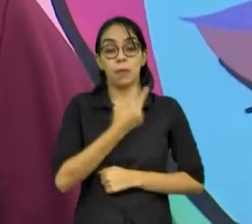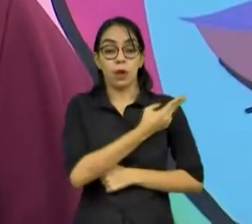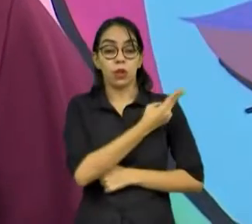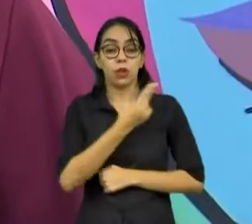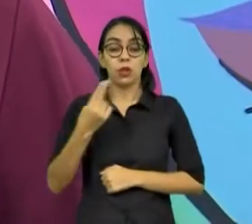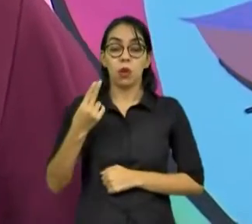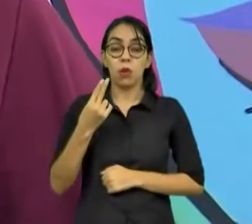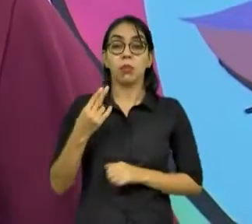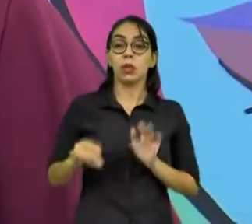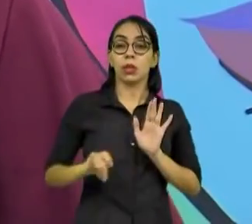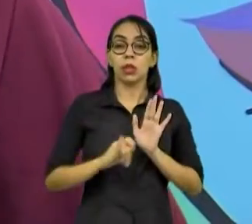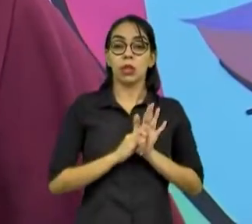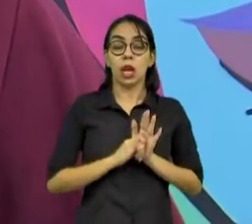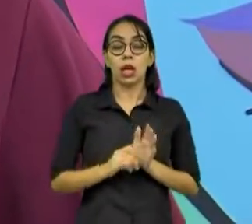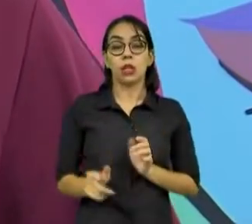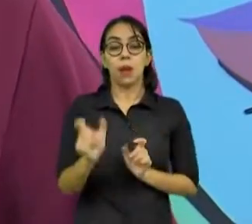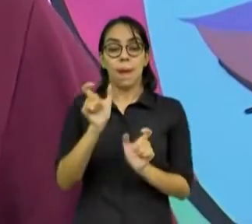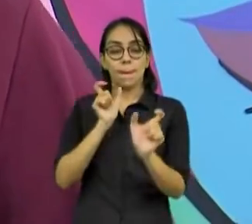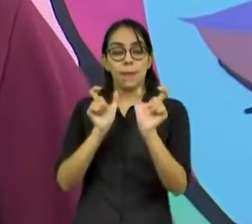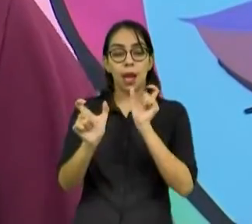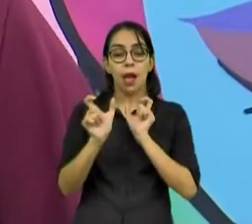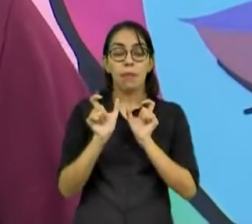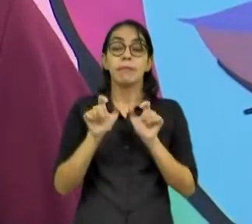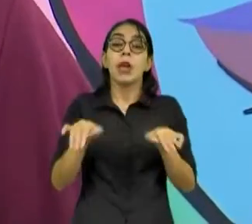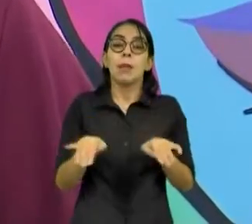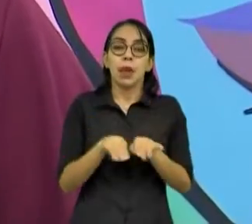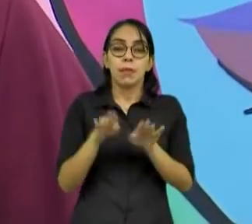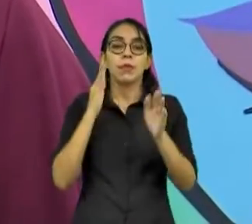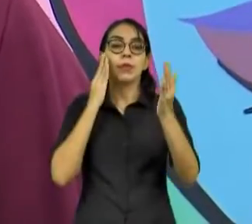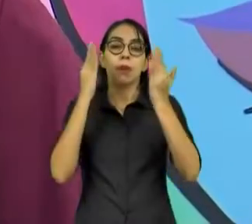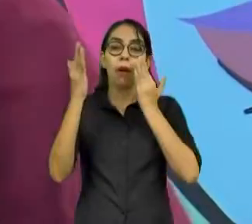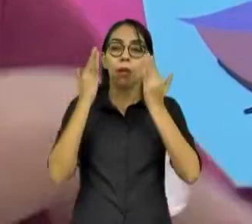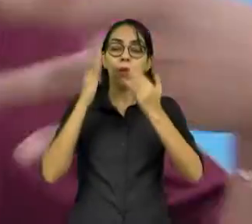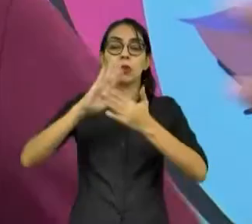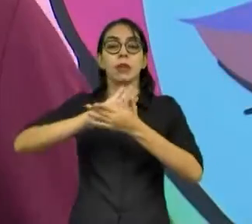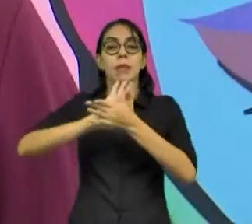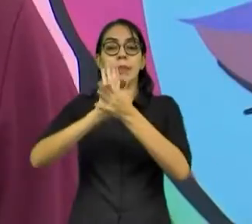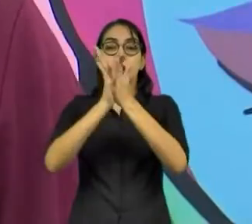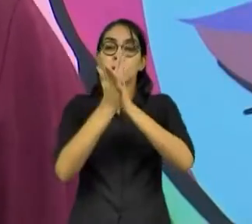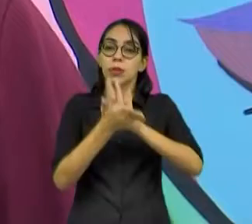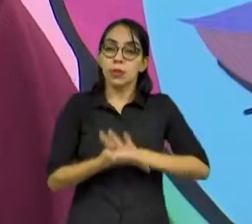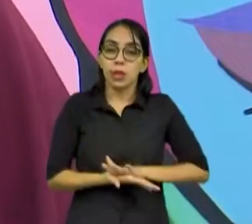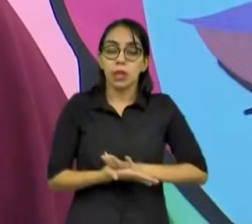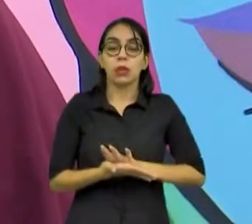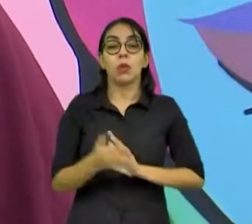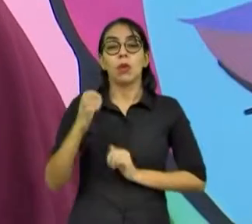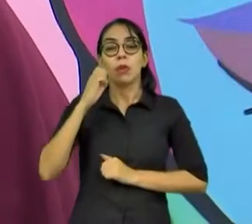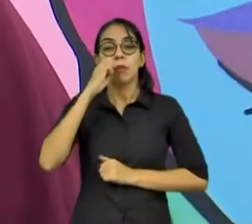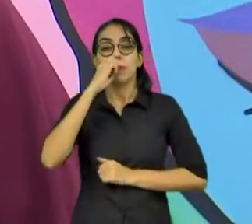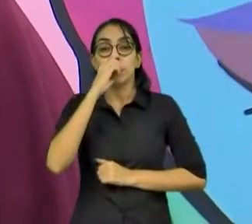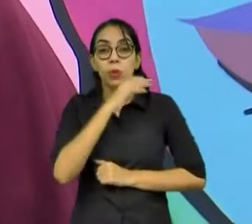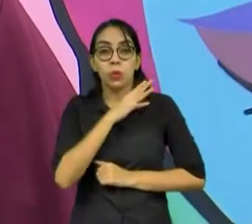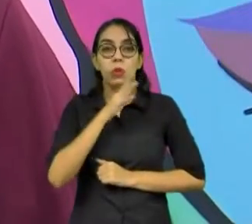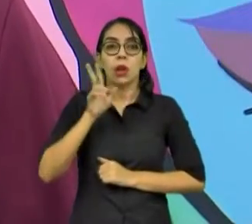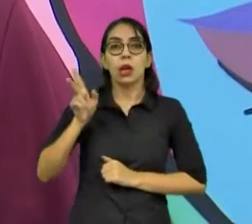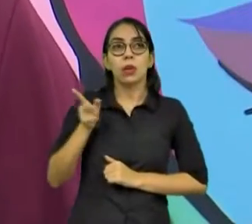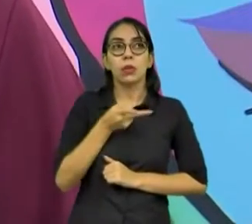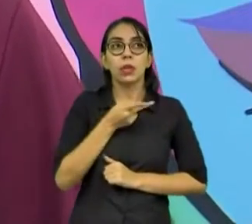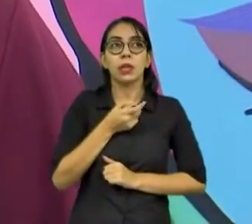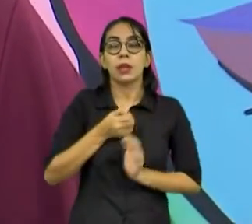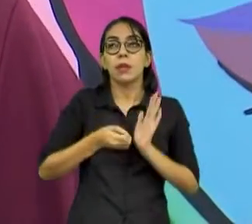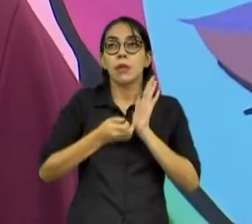agressões físicas, verbais, psicológicas. E dessas tantas violências que eu já sofri, uma